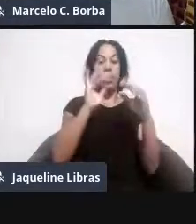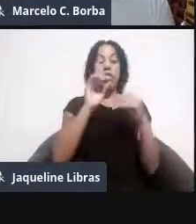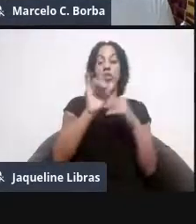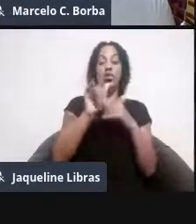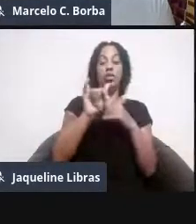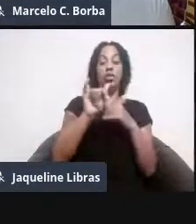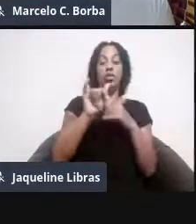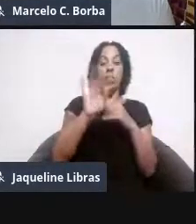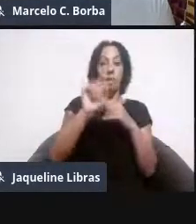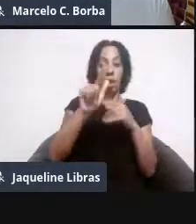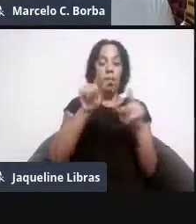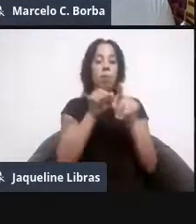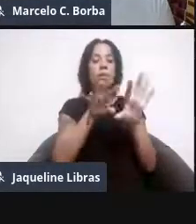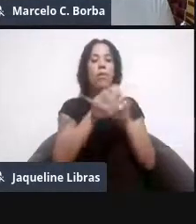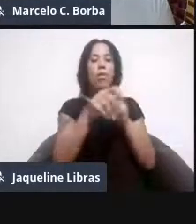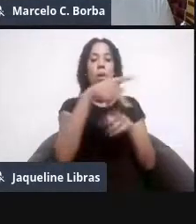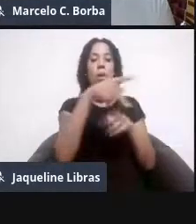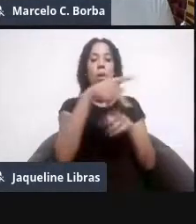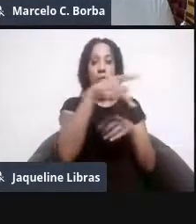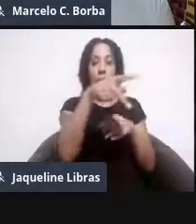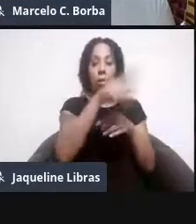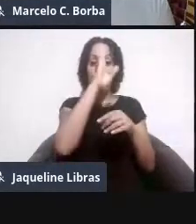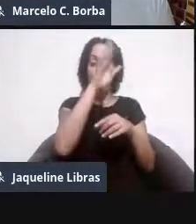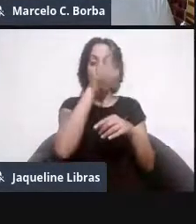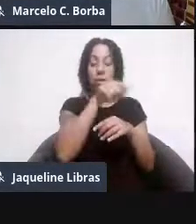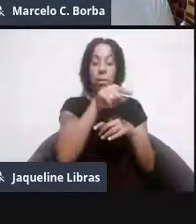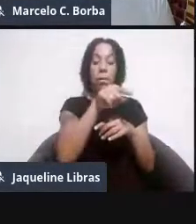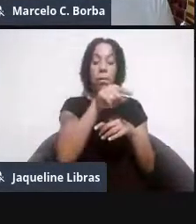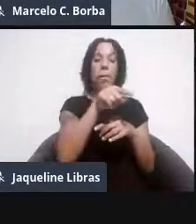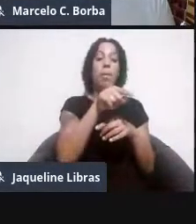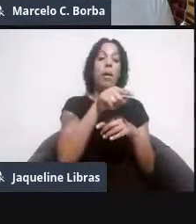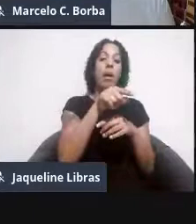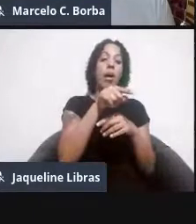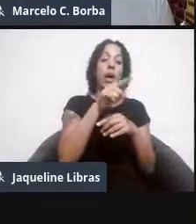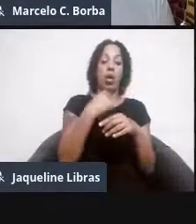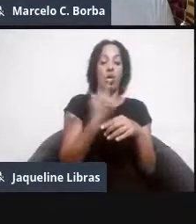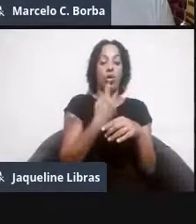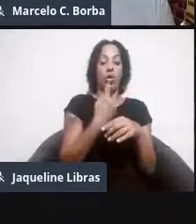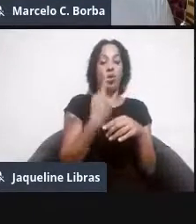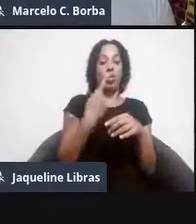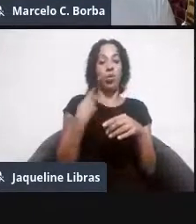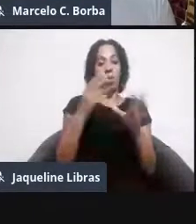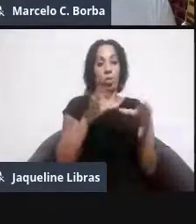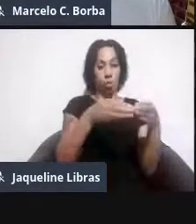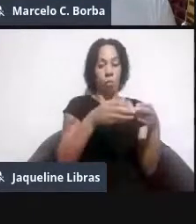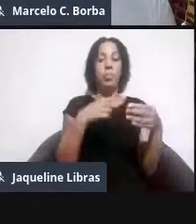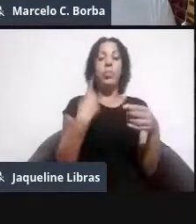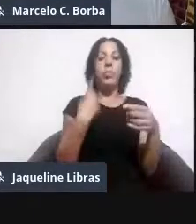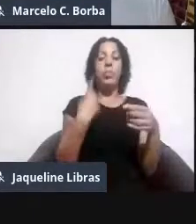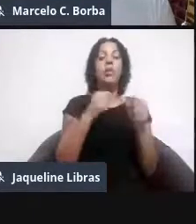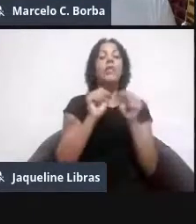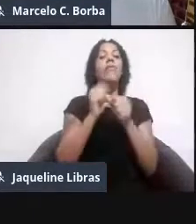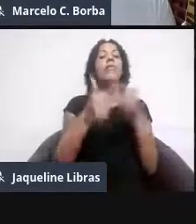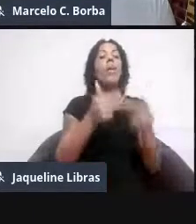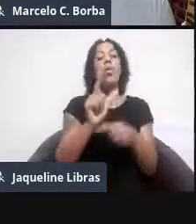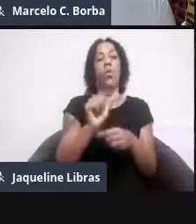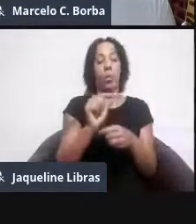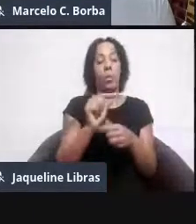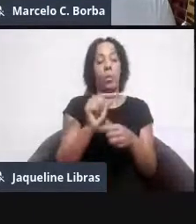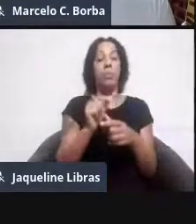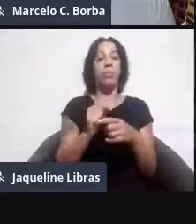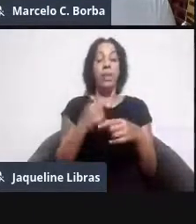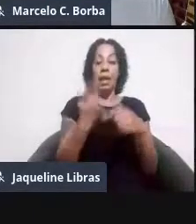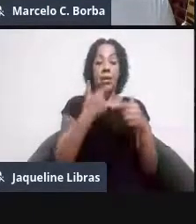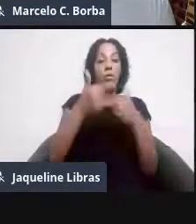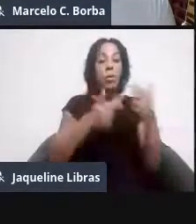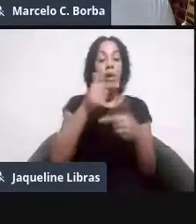de Professores, em especial, no caso do nosso grupo, o que nós temos feito é realmente trabalhar